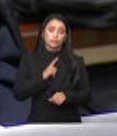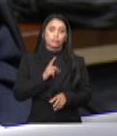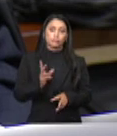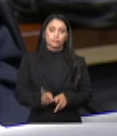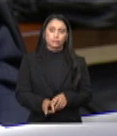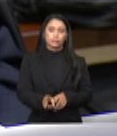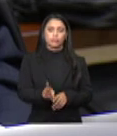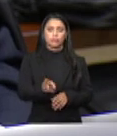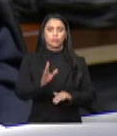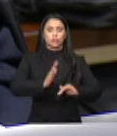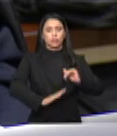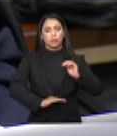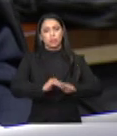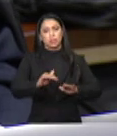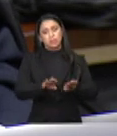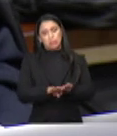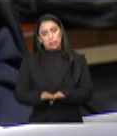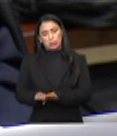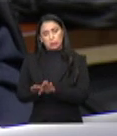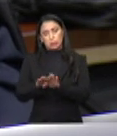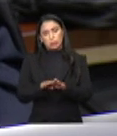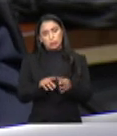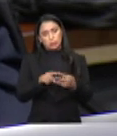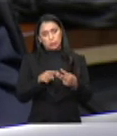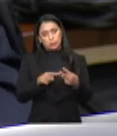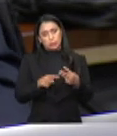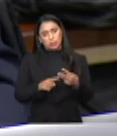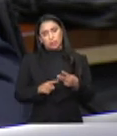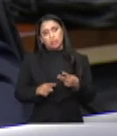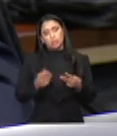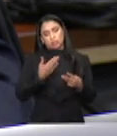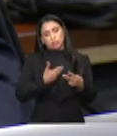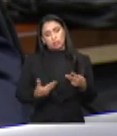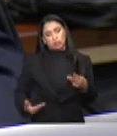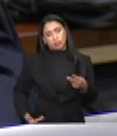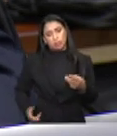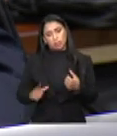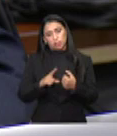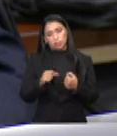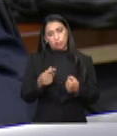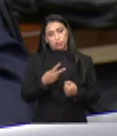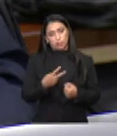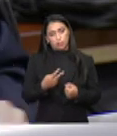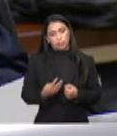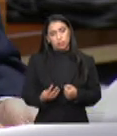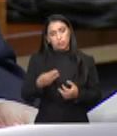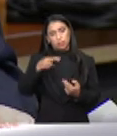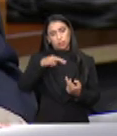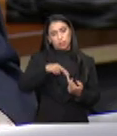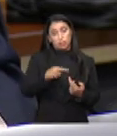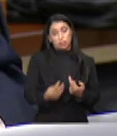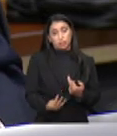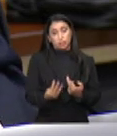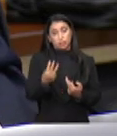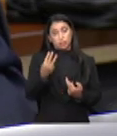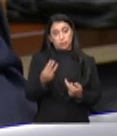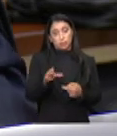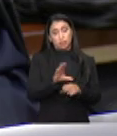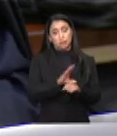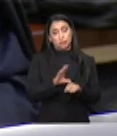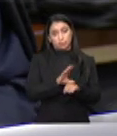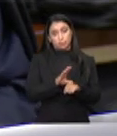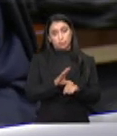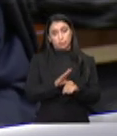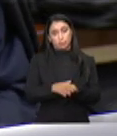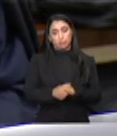preservação é competência comum dos três níveis de governo, de acordo com o artigo 23, inciso 3, da